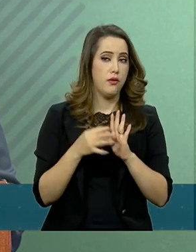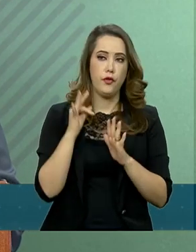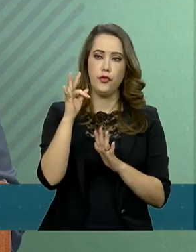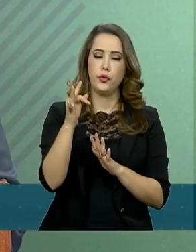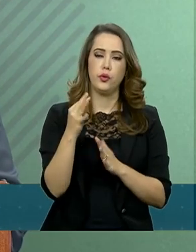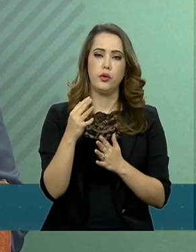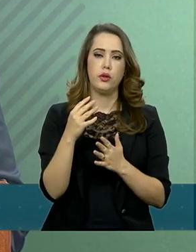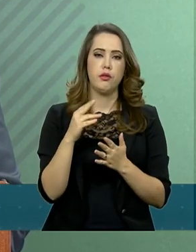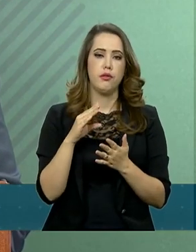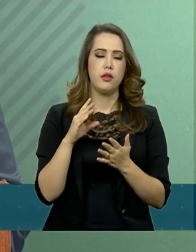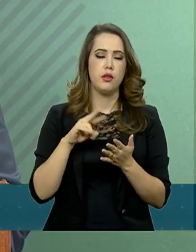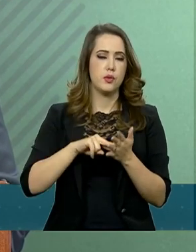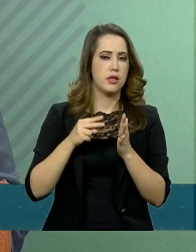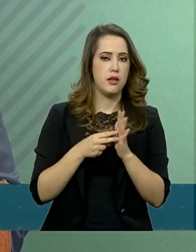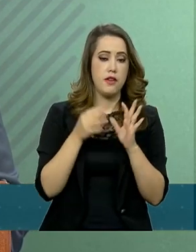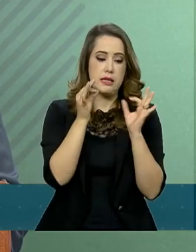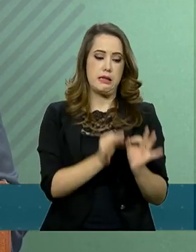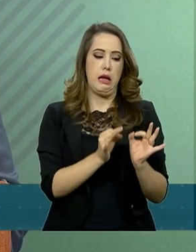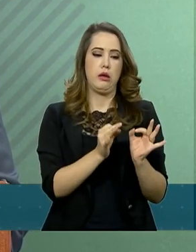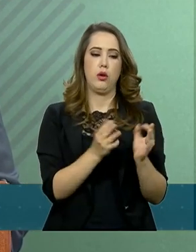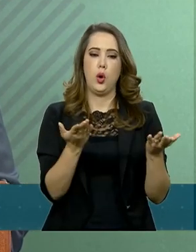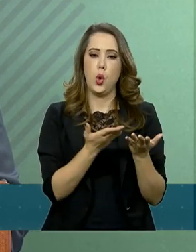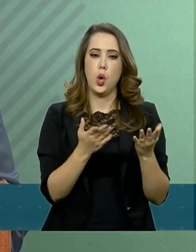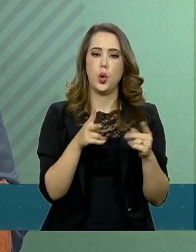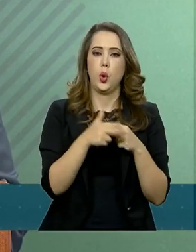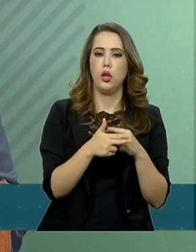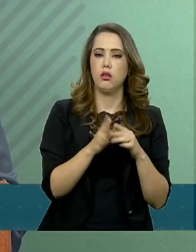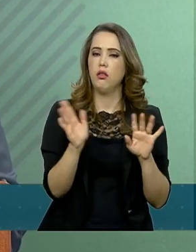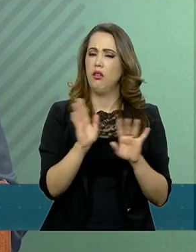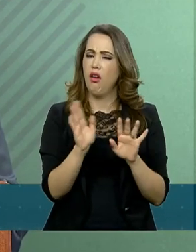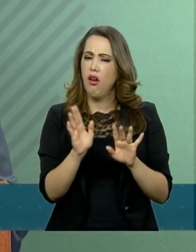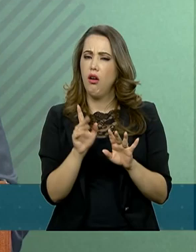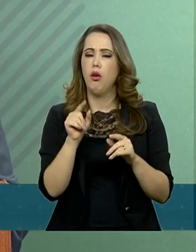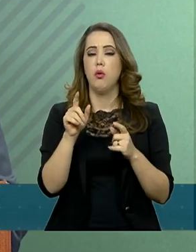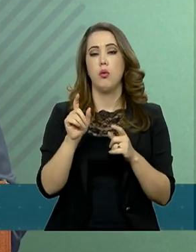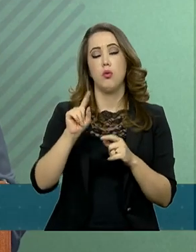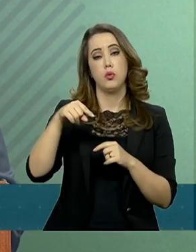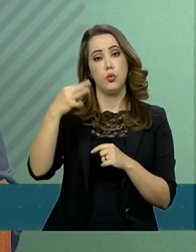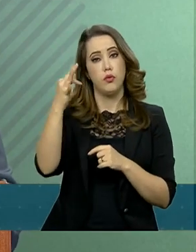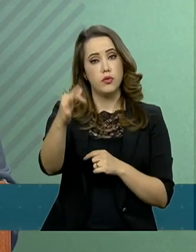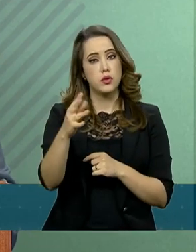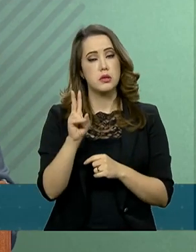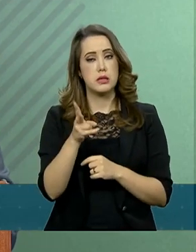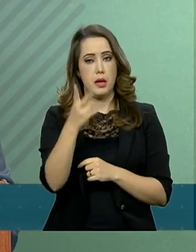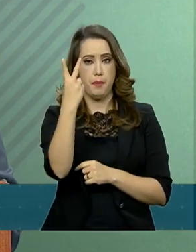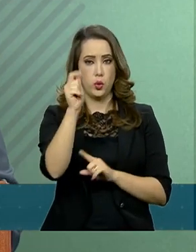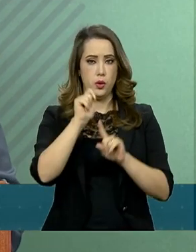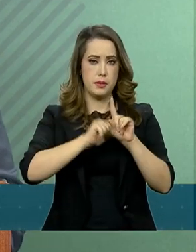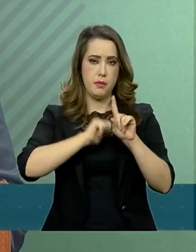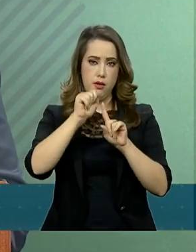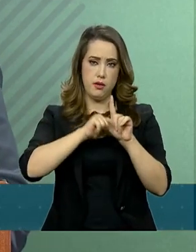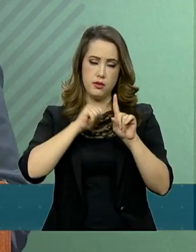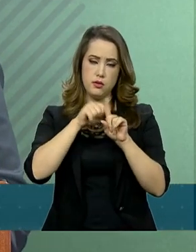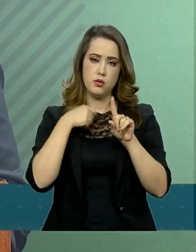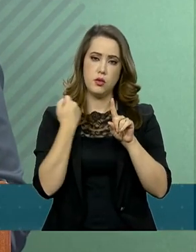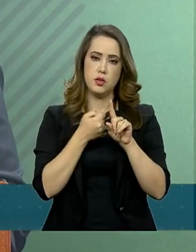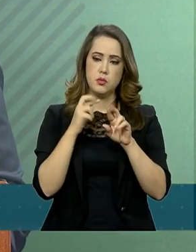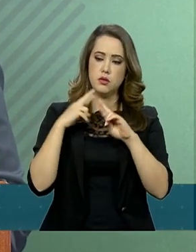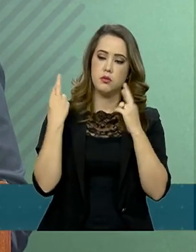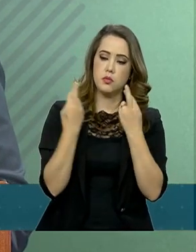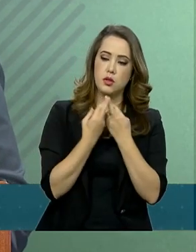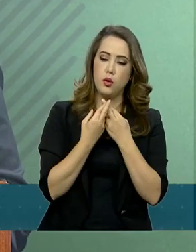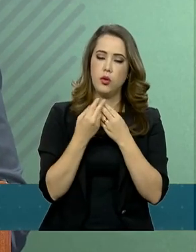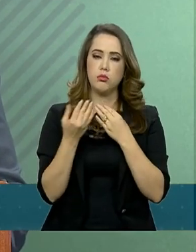futuro tenhamos que inviabiliza a atividade de outros ministérios a cada dois meses nós temos essas reuniões